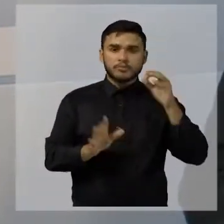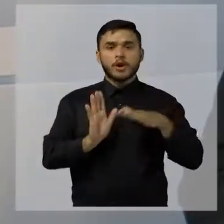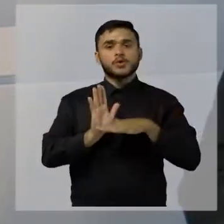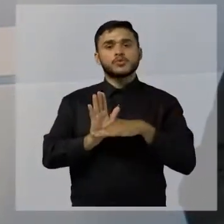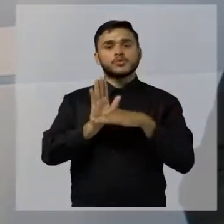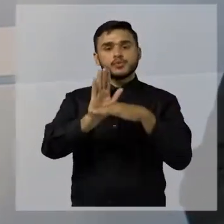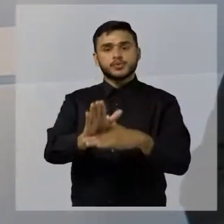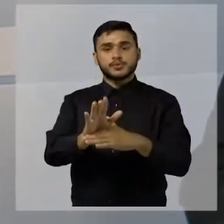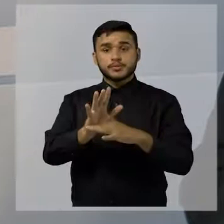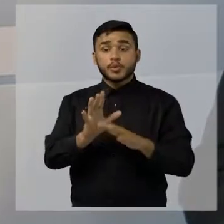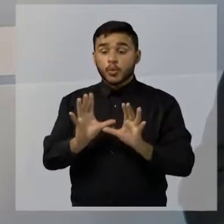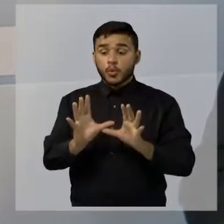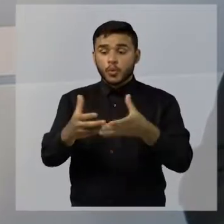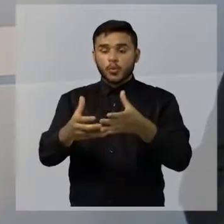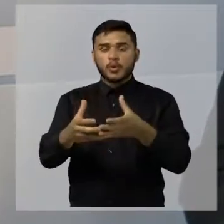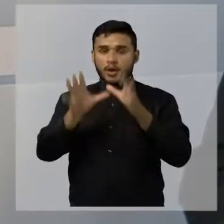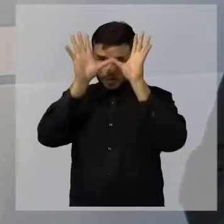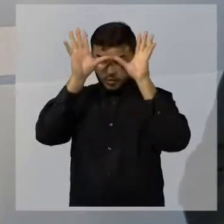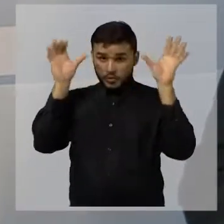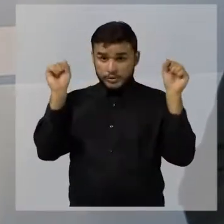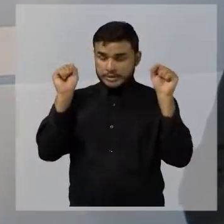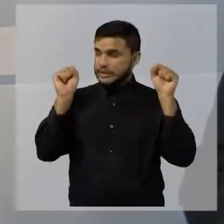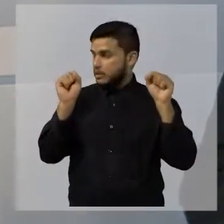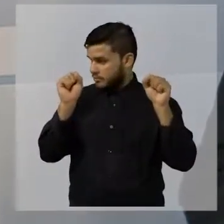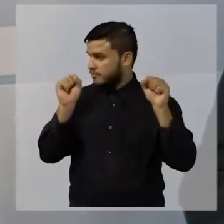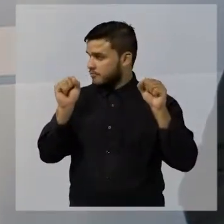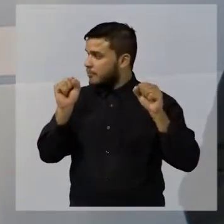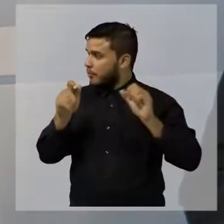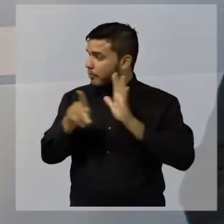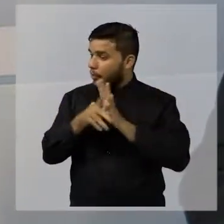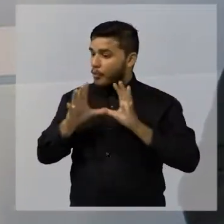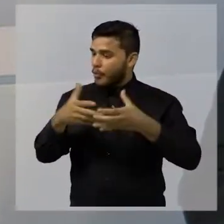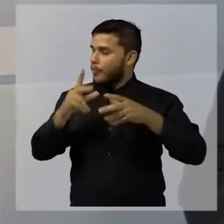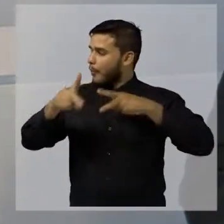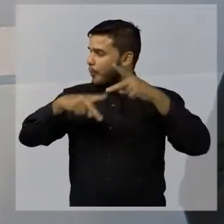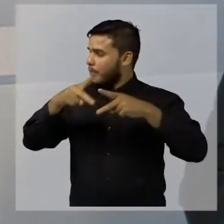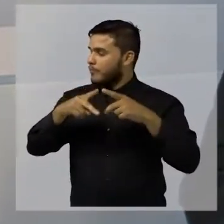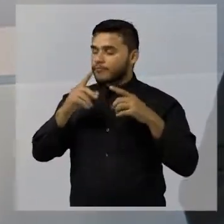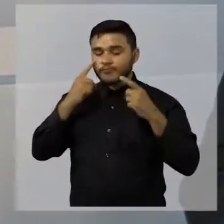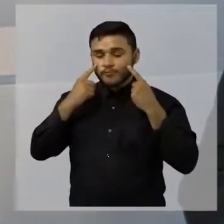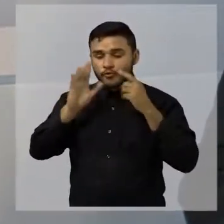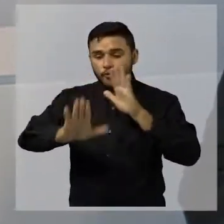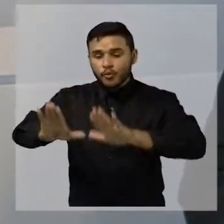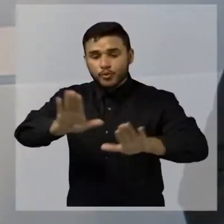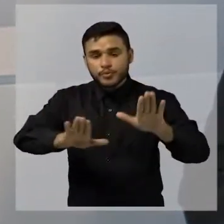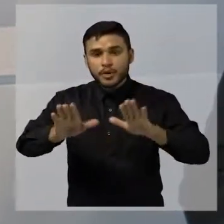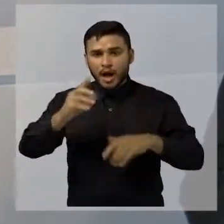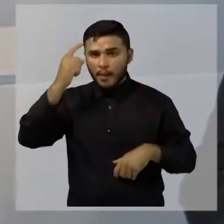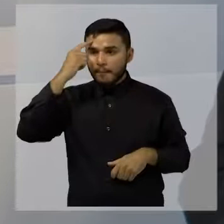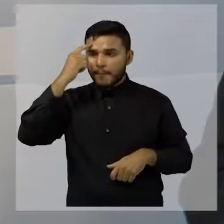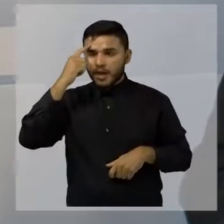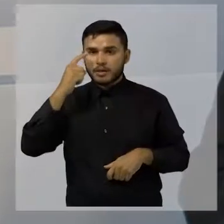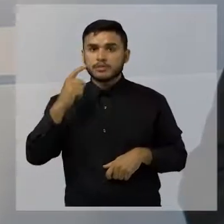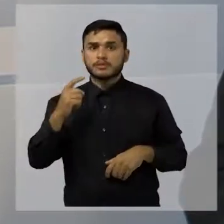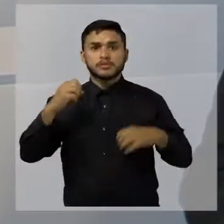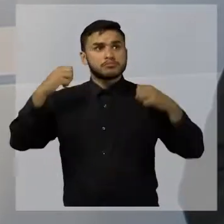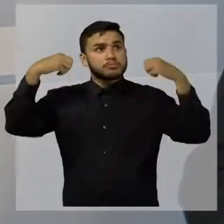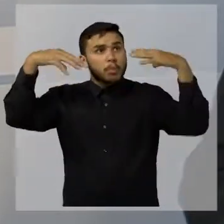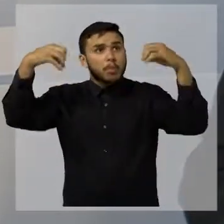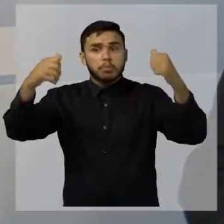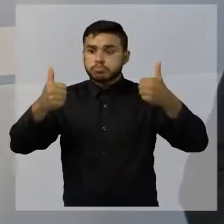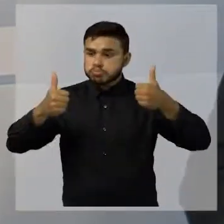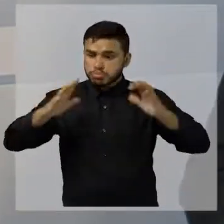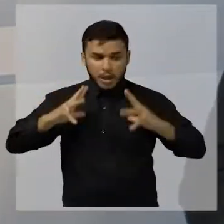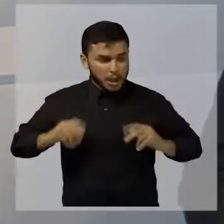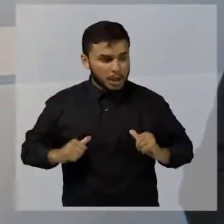deixar a praça ficar abandonada, para não deixar a praça sendo só foco de visita de bandidos e traficantes. A praça tem